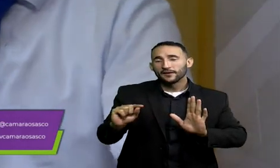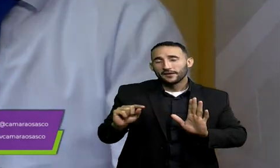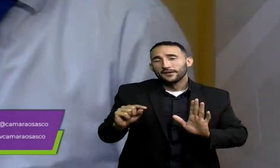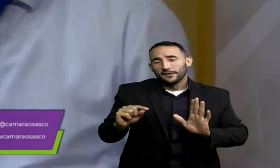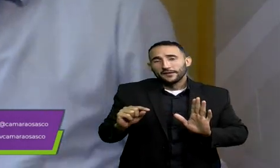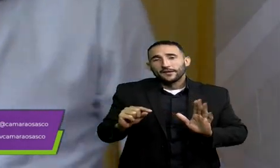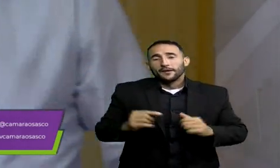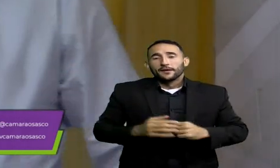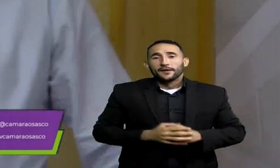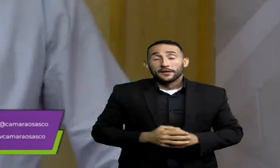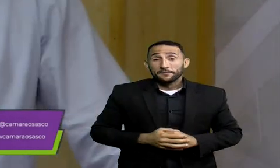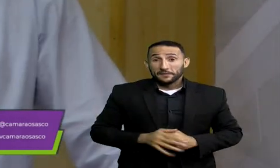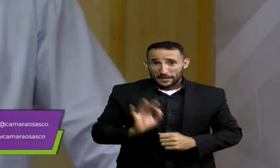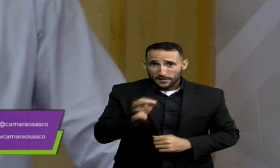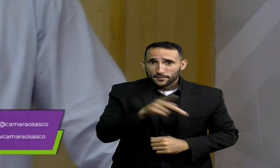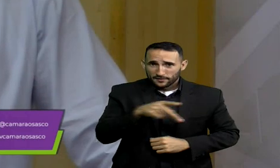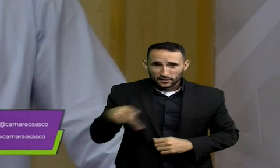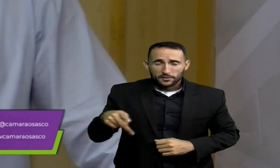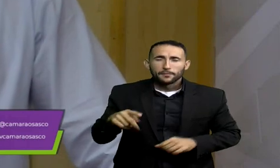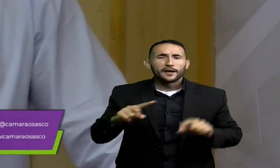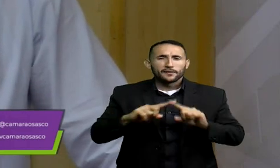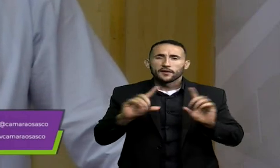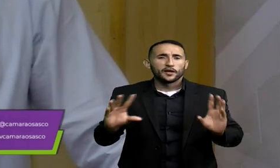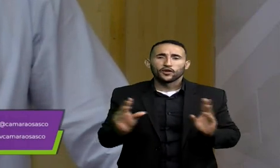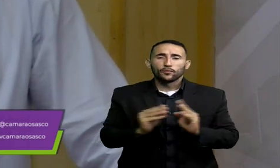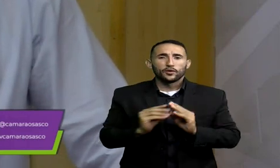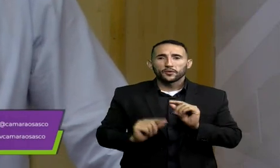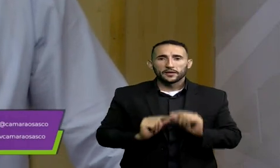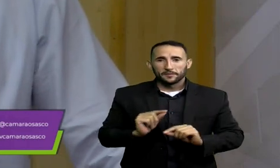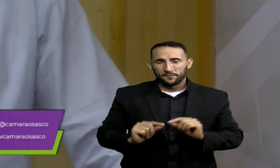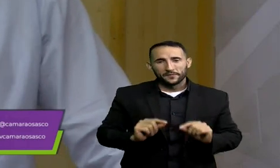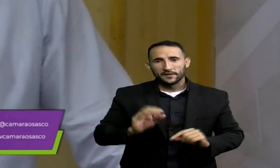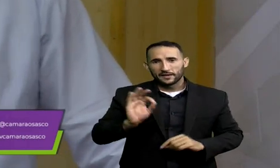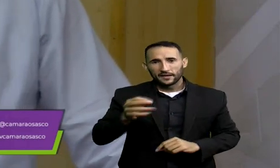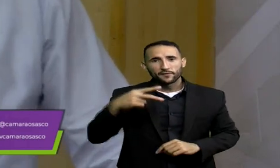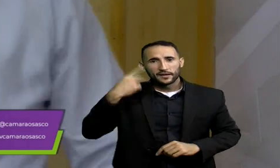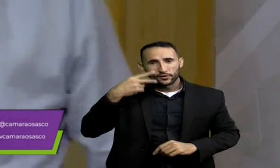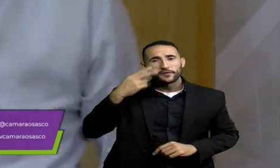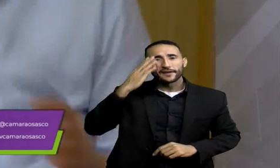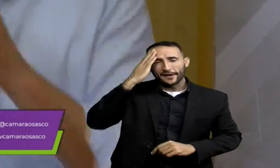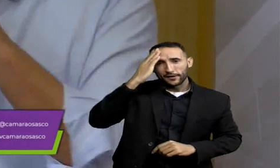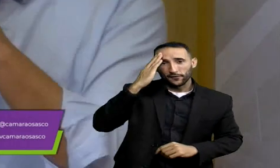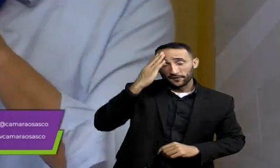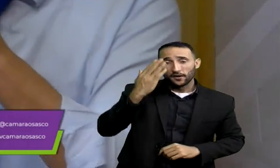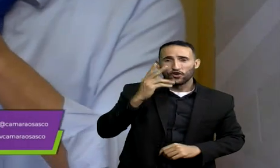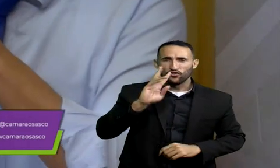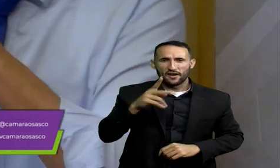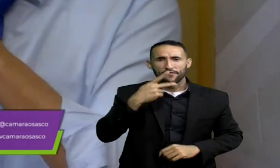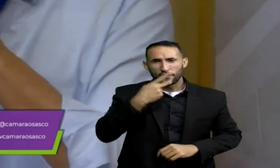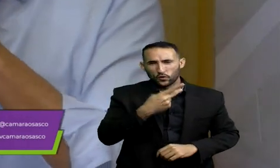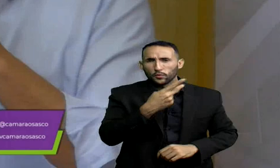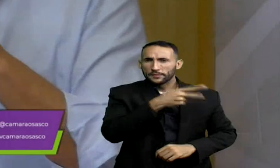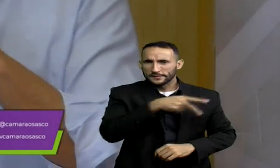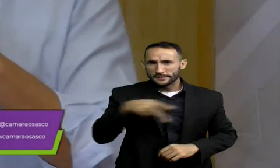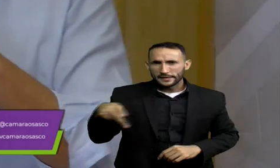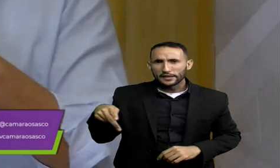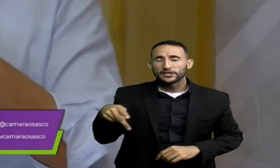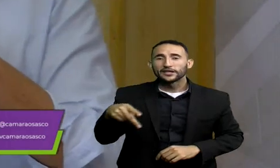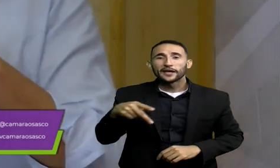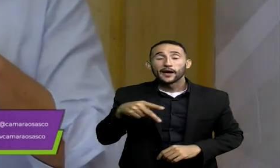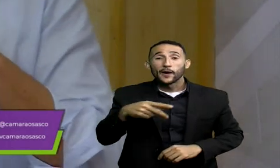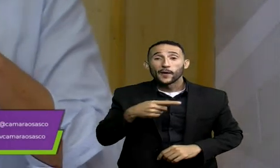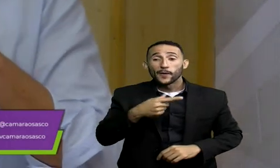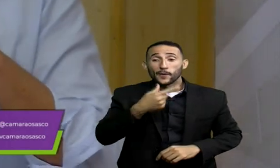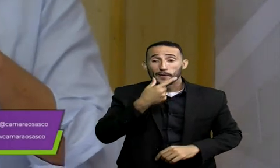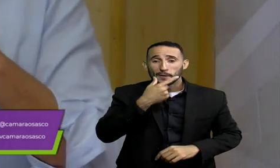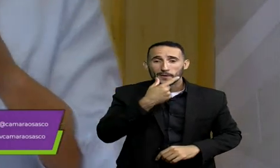Presidente Mas enfim eh Vereador José Carlos quero saudar aqui Como já disse o presidente o nosso amigo careca língua